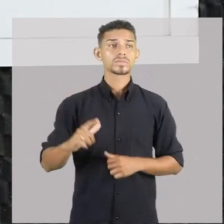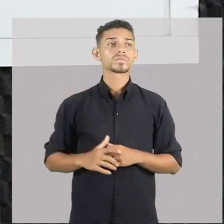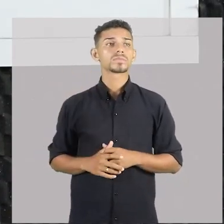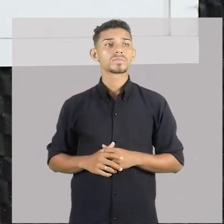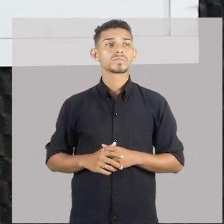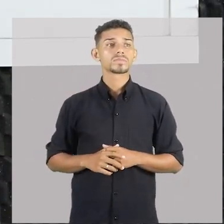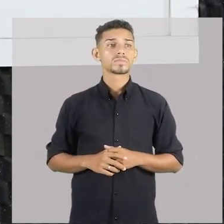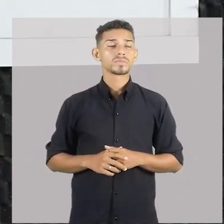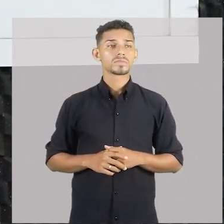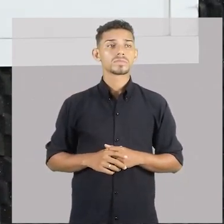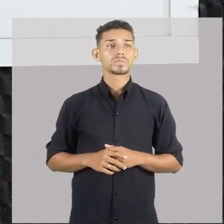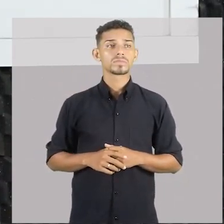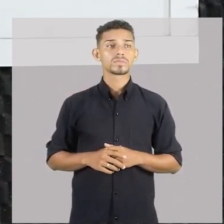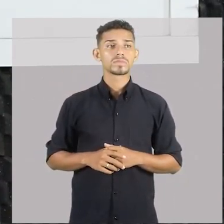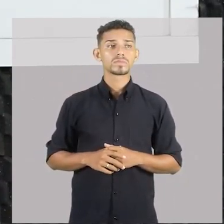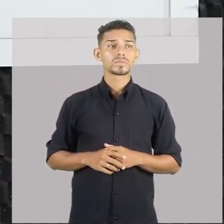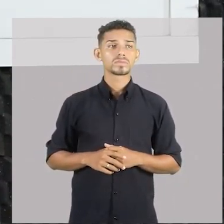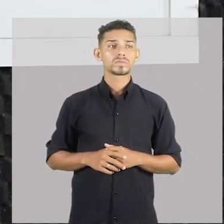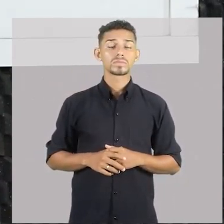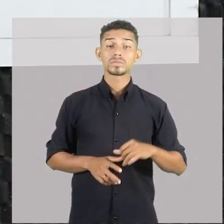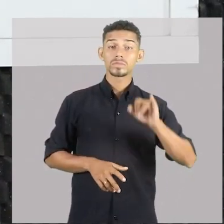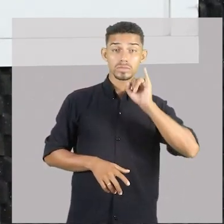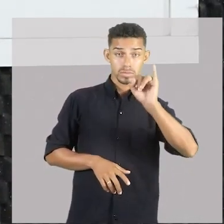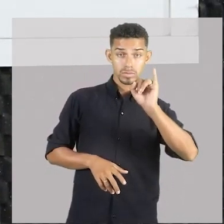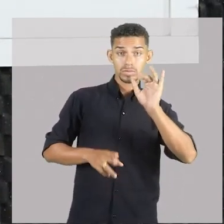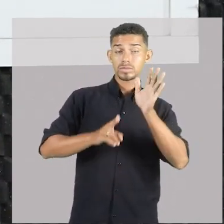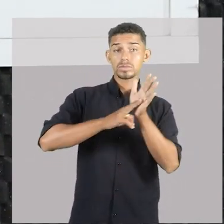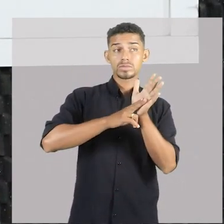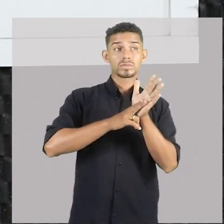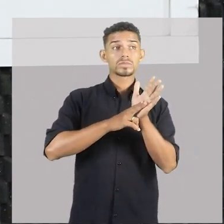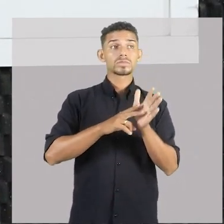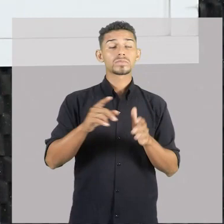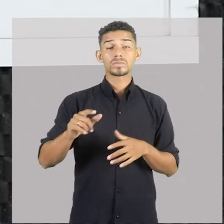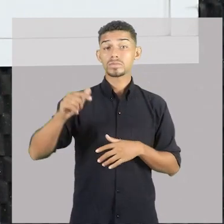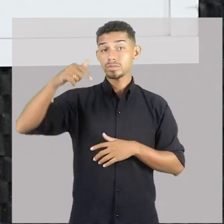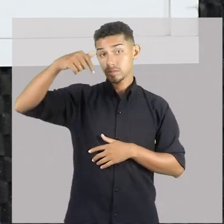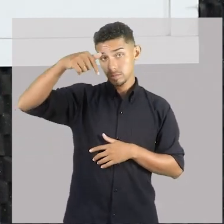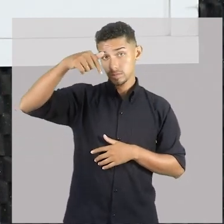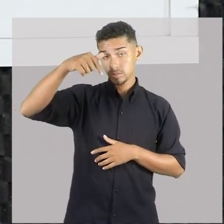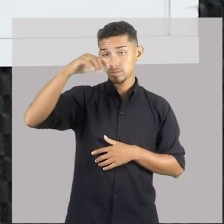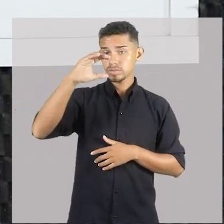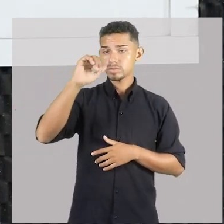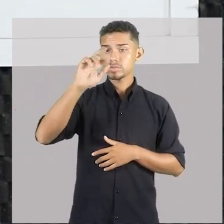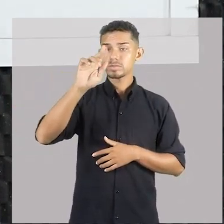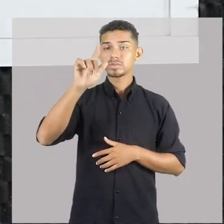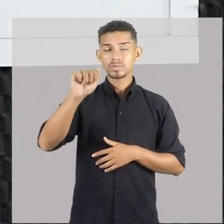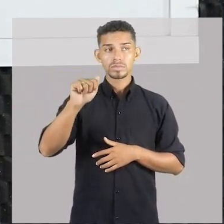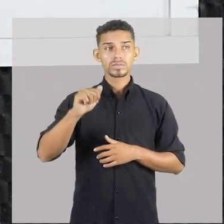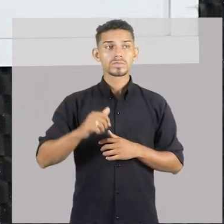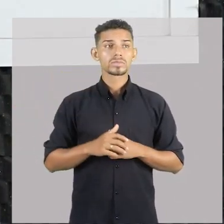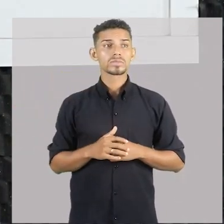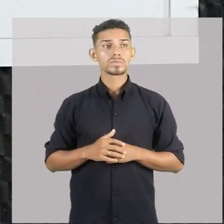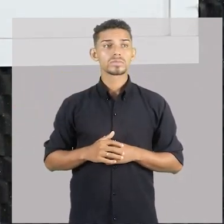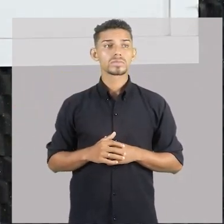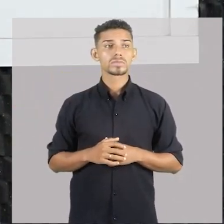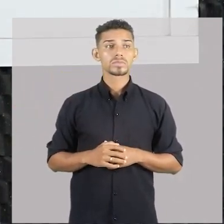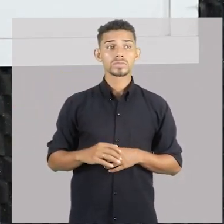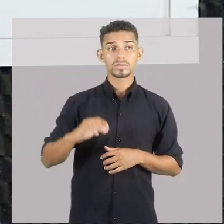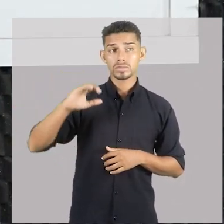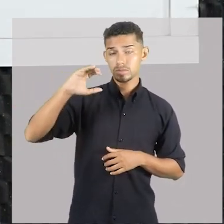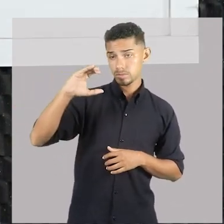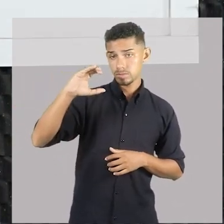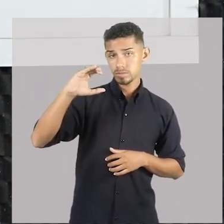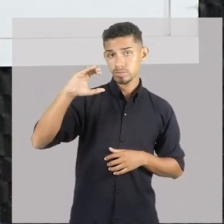a corrente elétrica ficaria assim, ó. Quantidade de carga, qual é a unidade de medida? Coulomb.